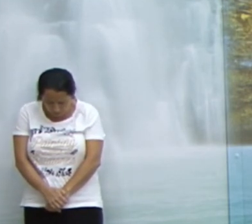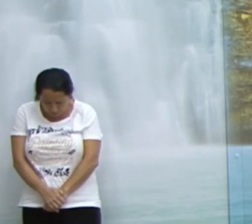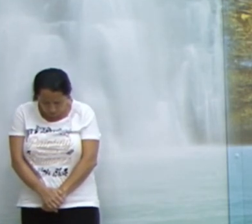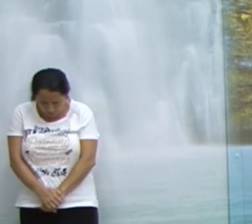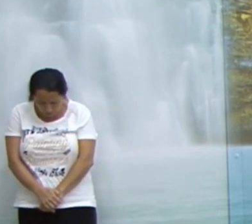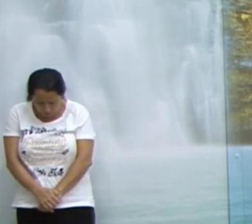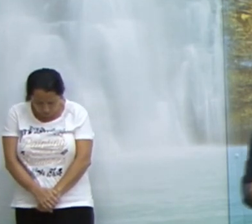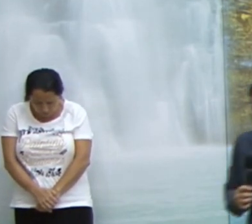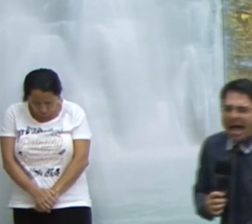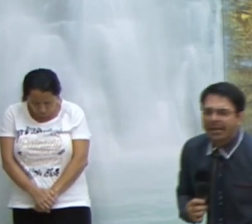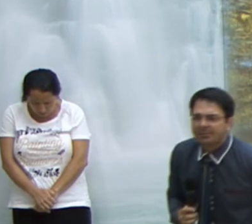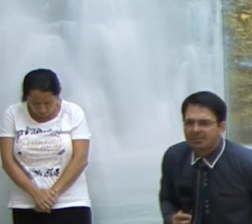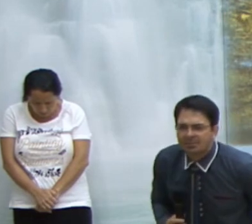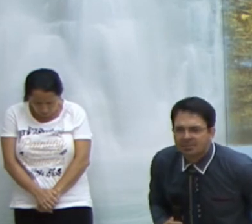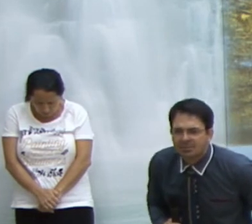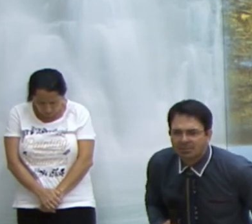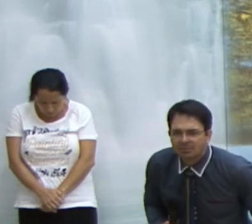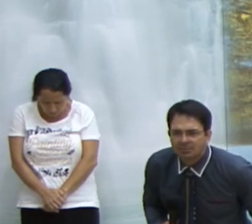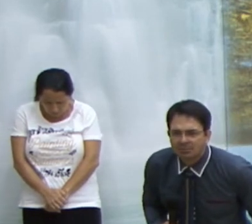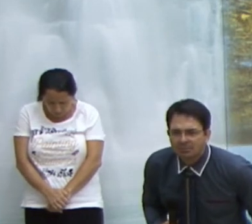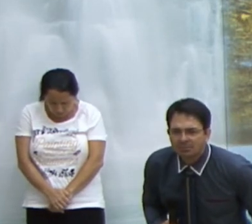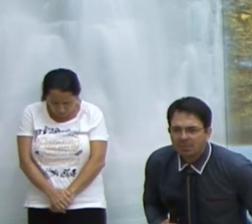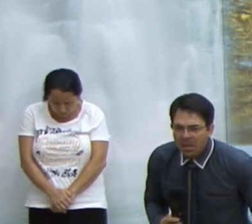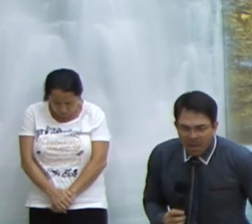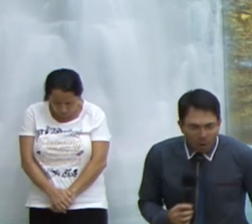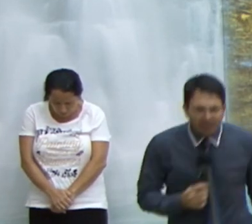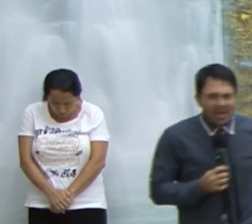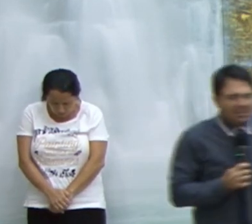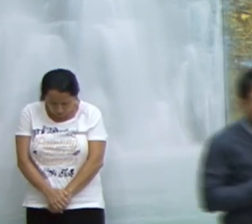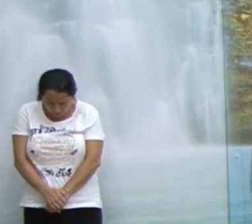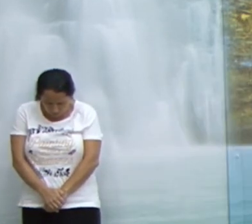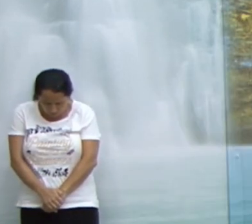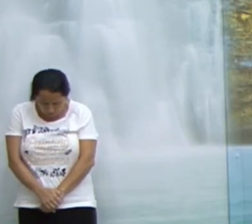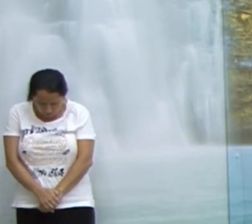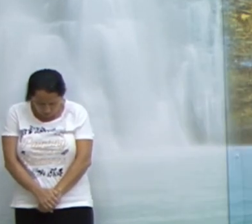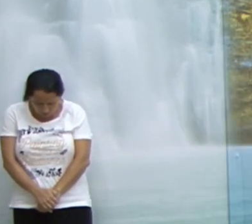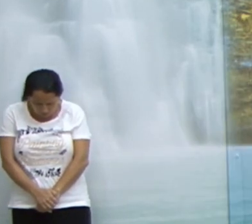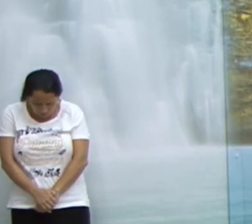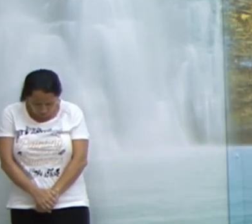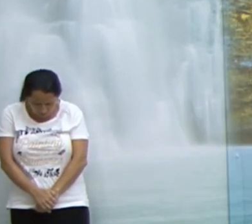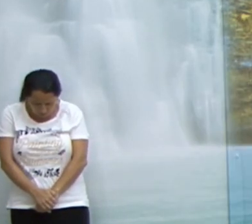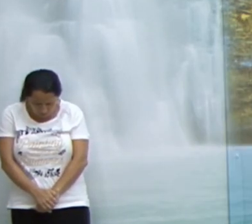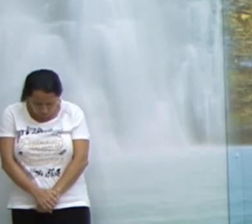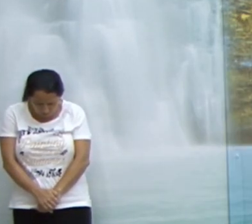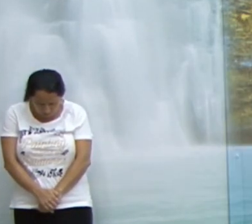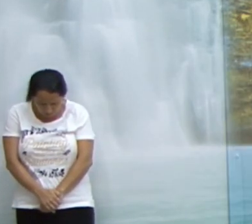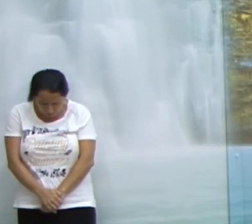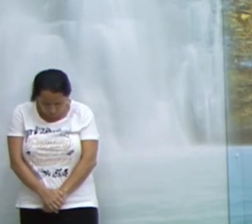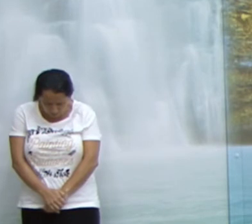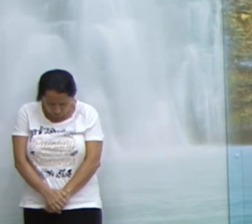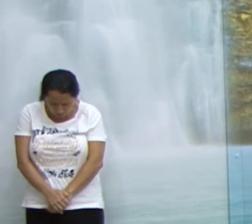Deus não aguenta mais. O que estão fazendo com a noiva?